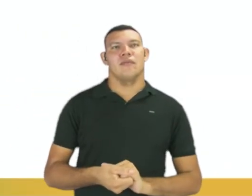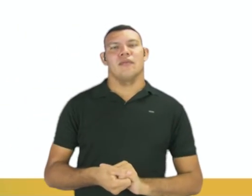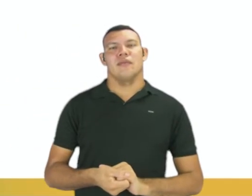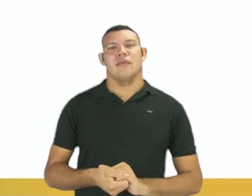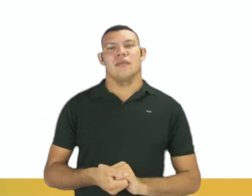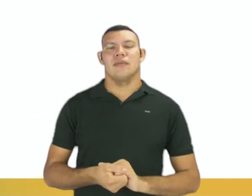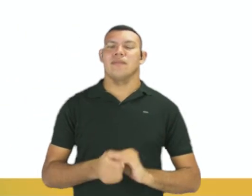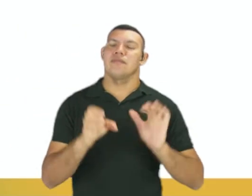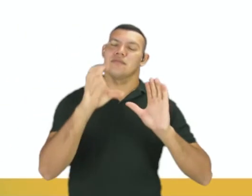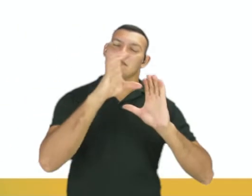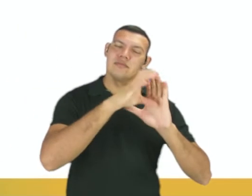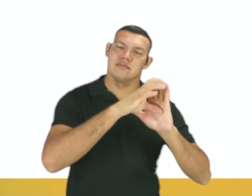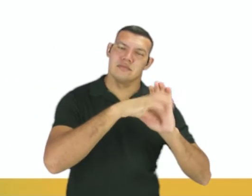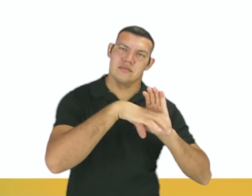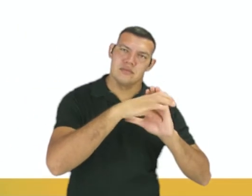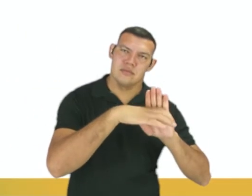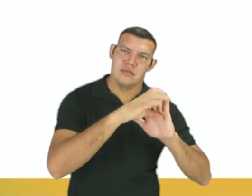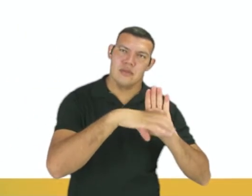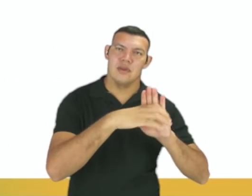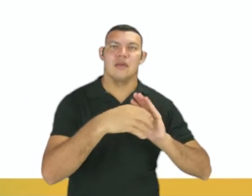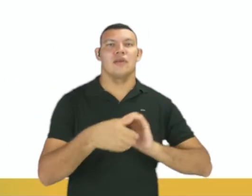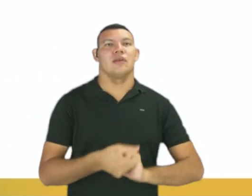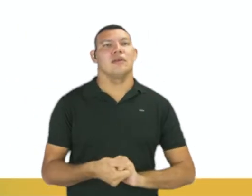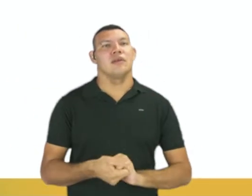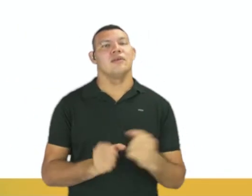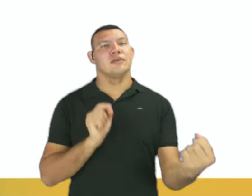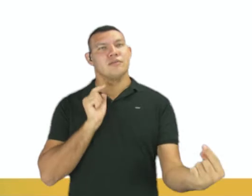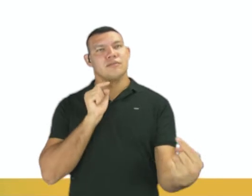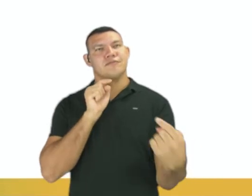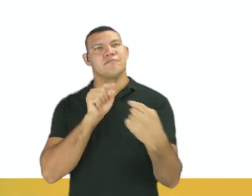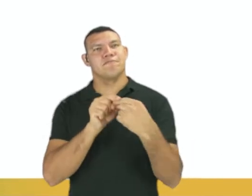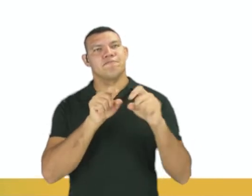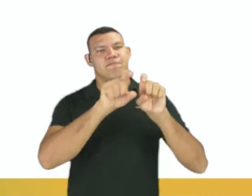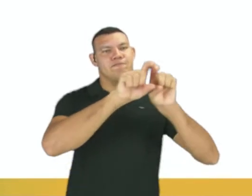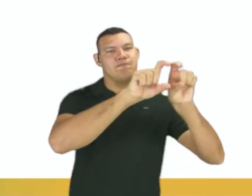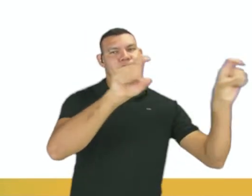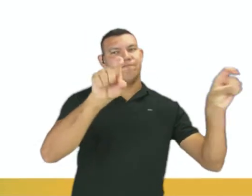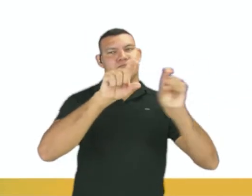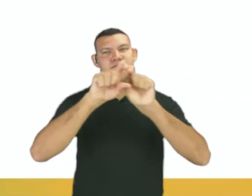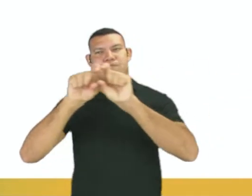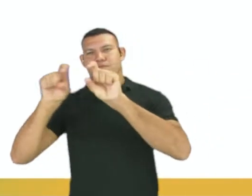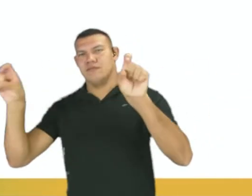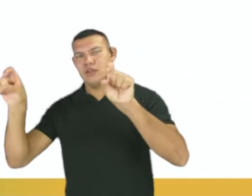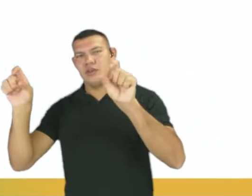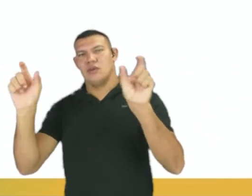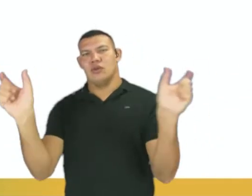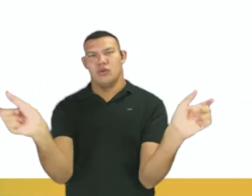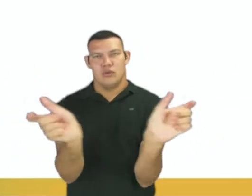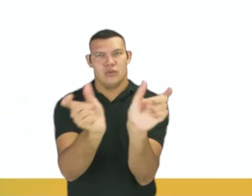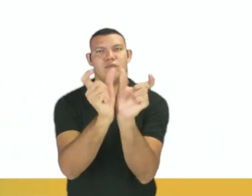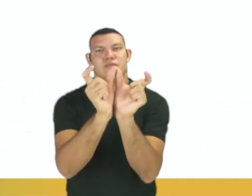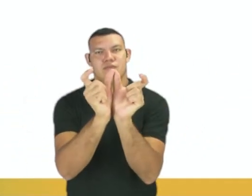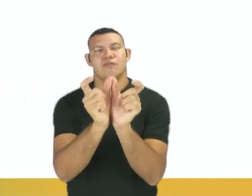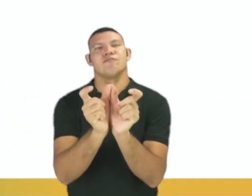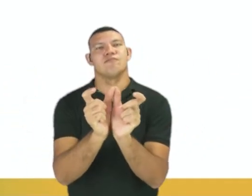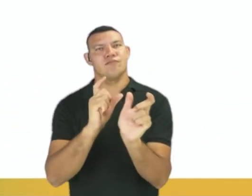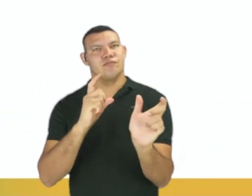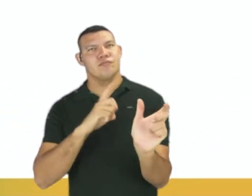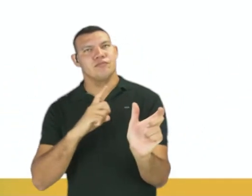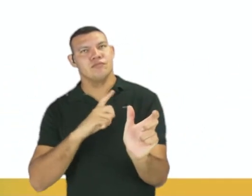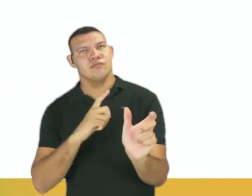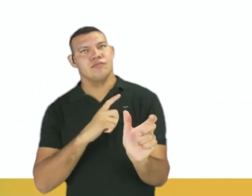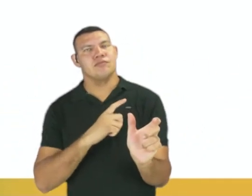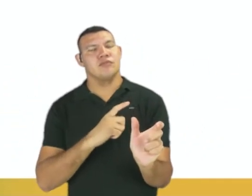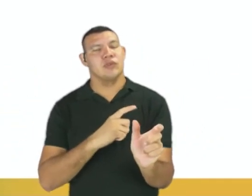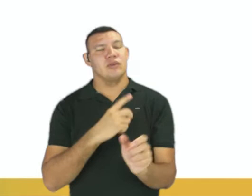e ao conceito pela relação entre Orações em um período composto podemos classificar existência